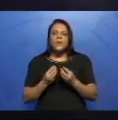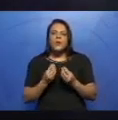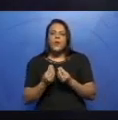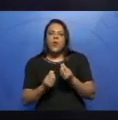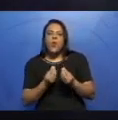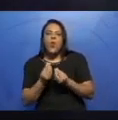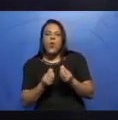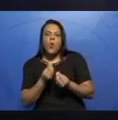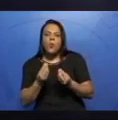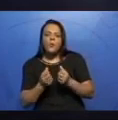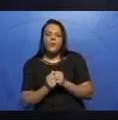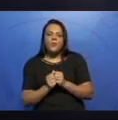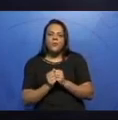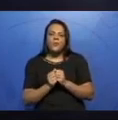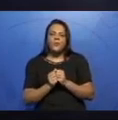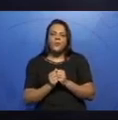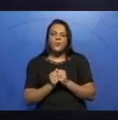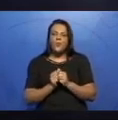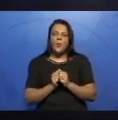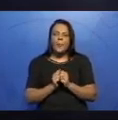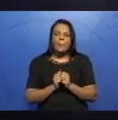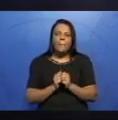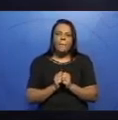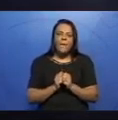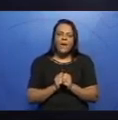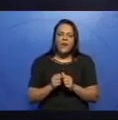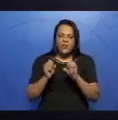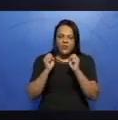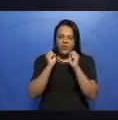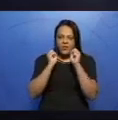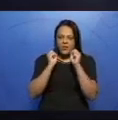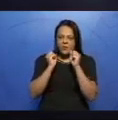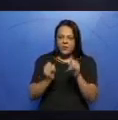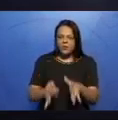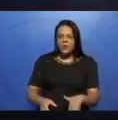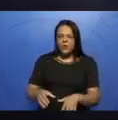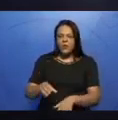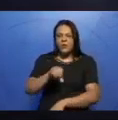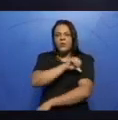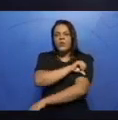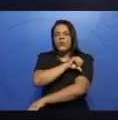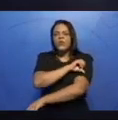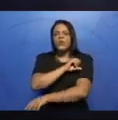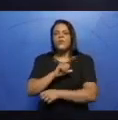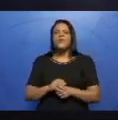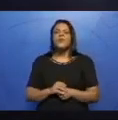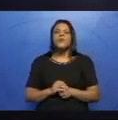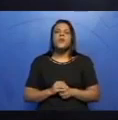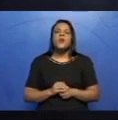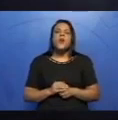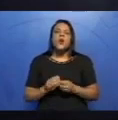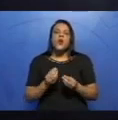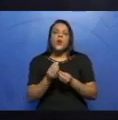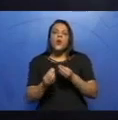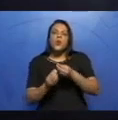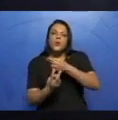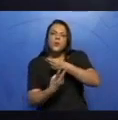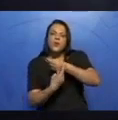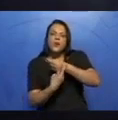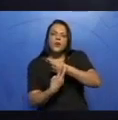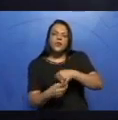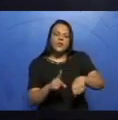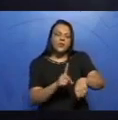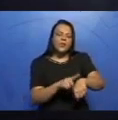nominais. Já foi explicado para vocês do 9º ano, dos meus alunos, os modos verbais, os